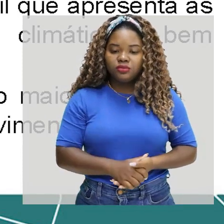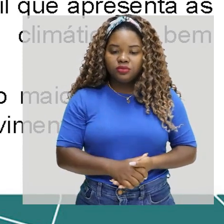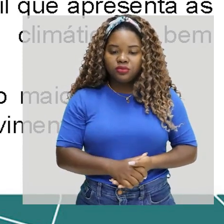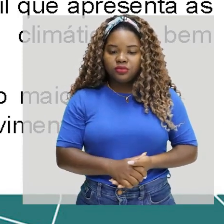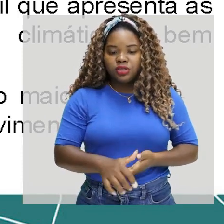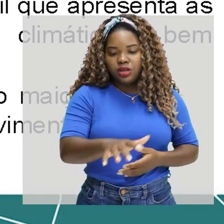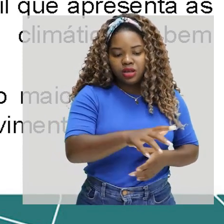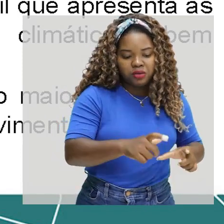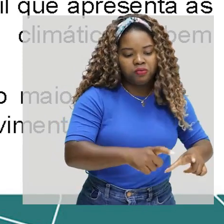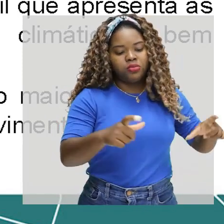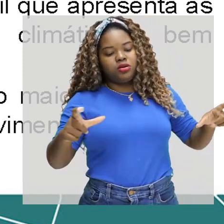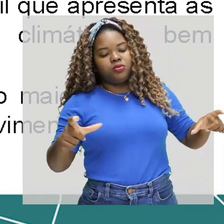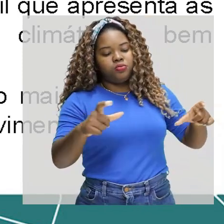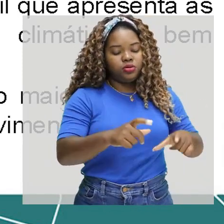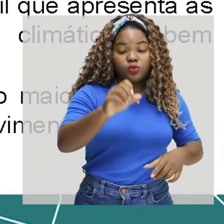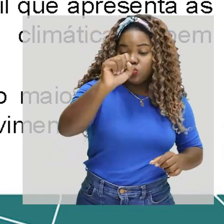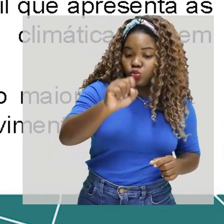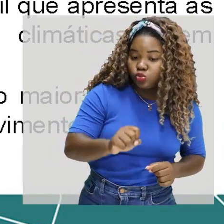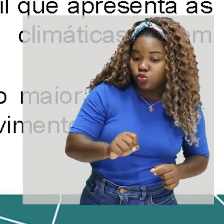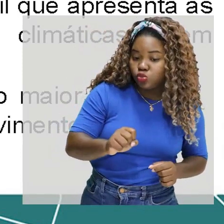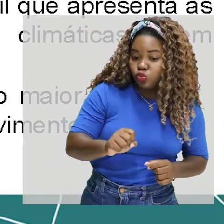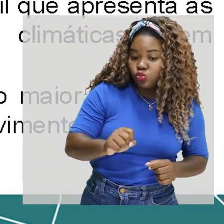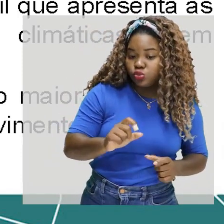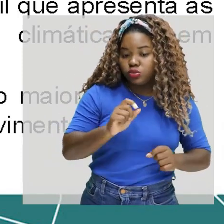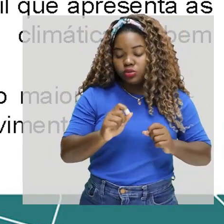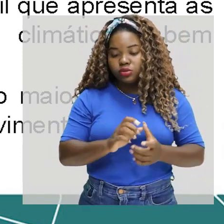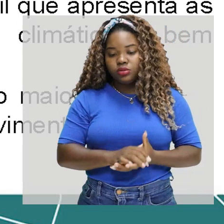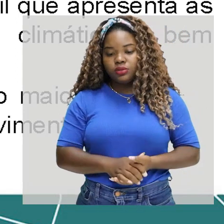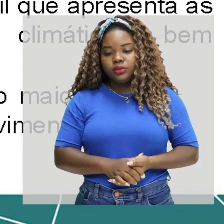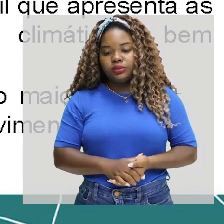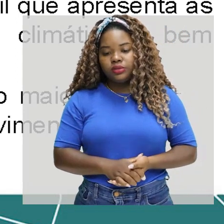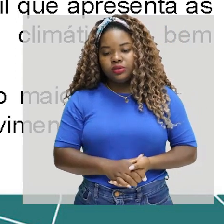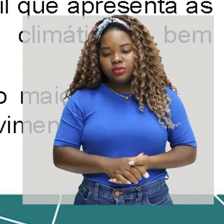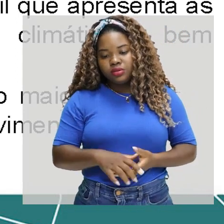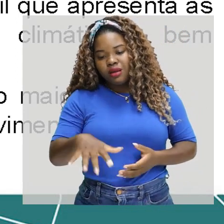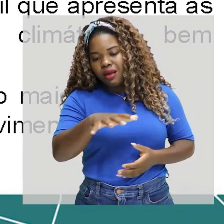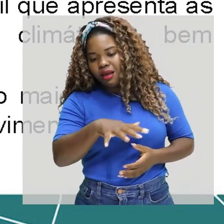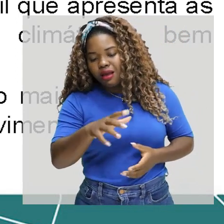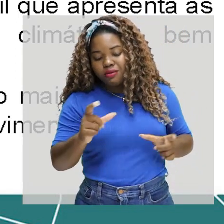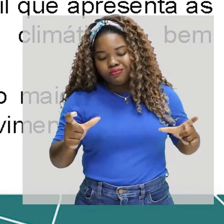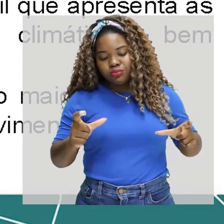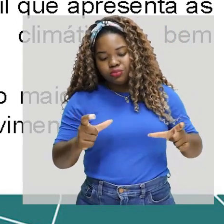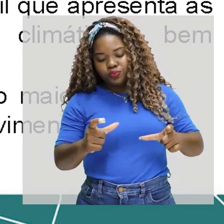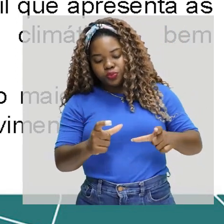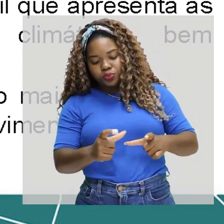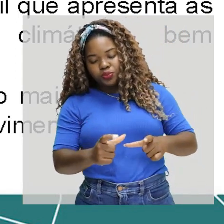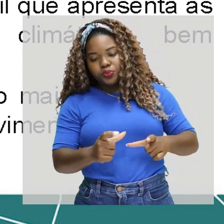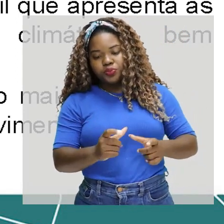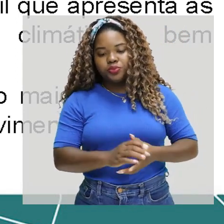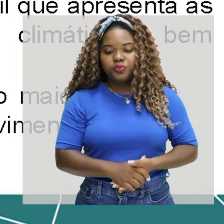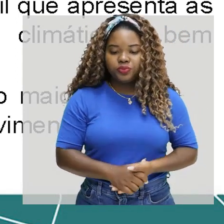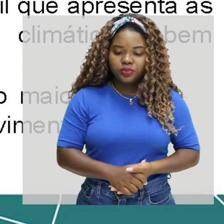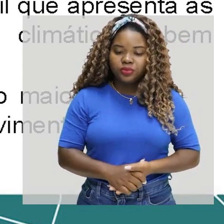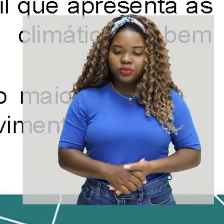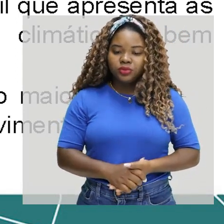de território Tá certo Sul vai ser a região com menor extensão territorial Ou seja a